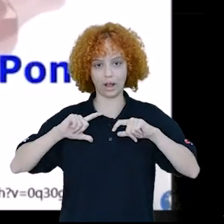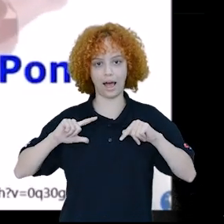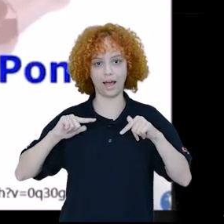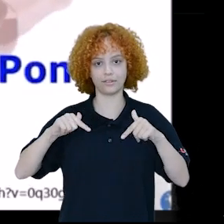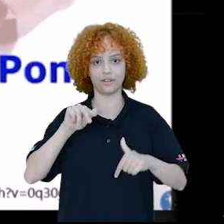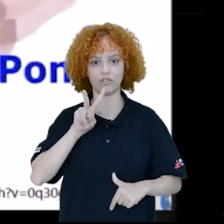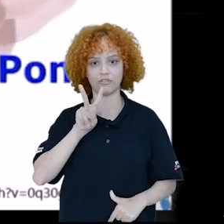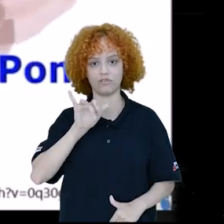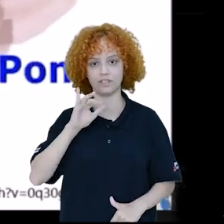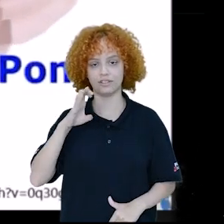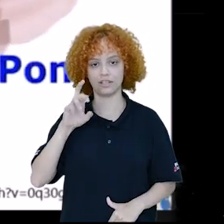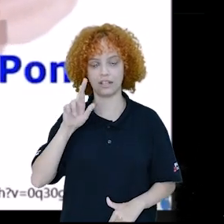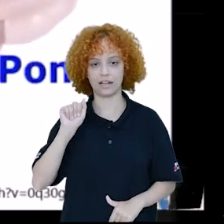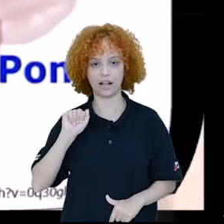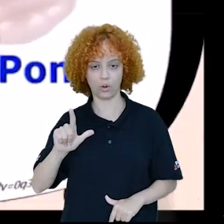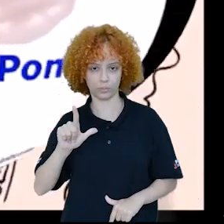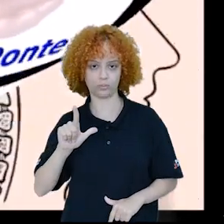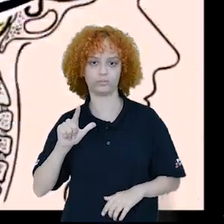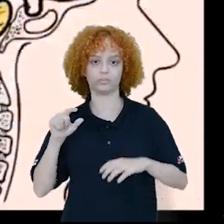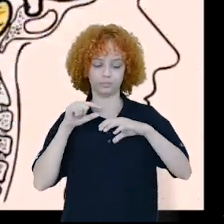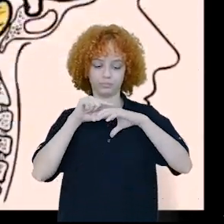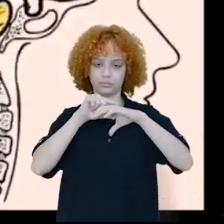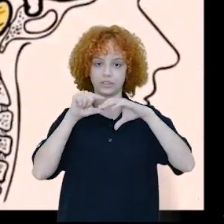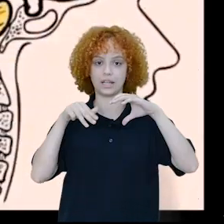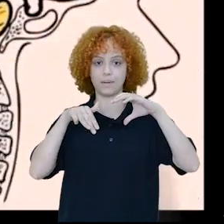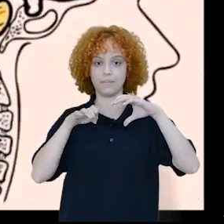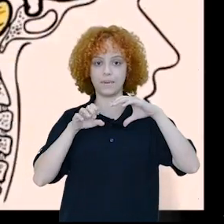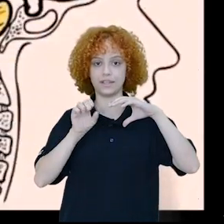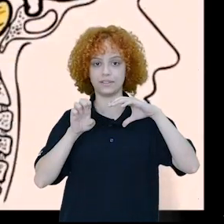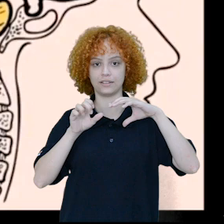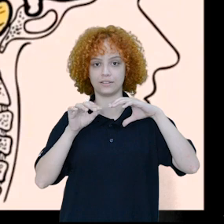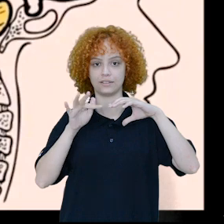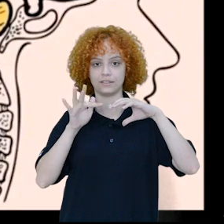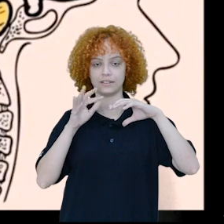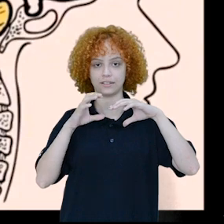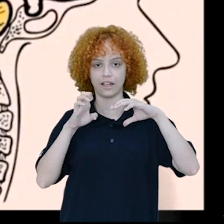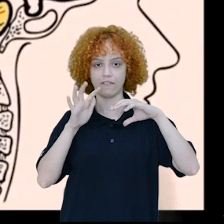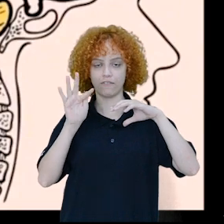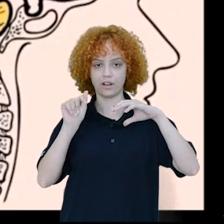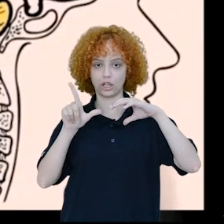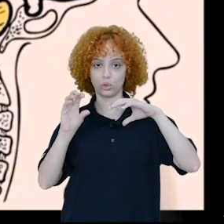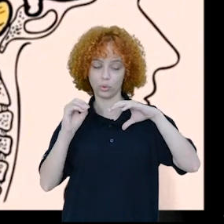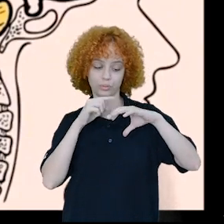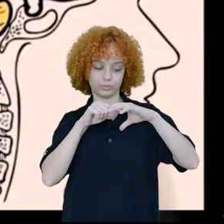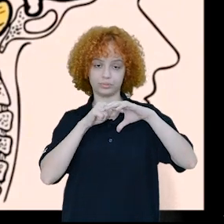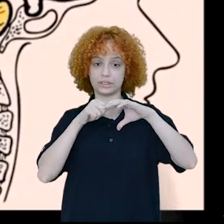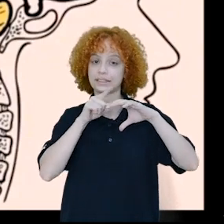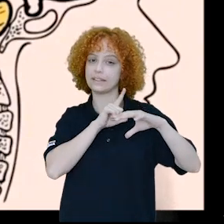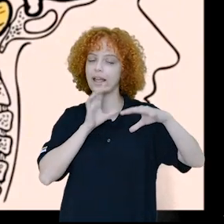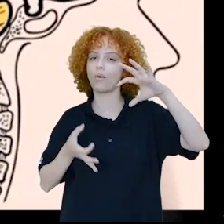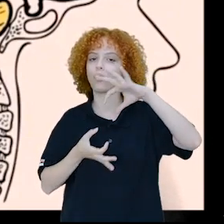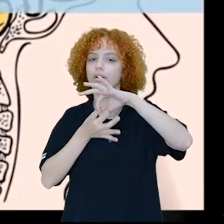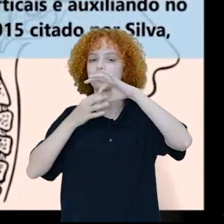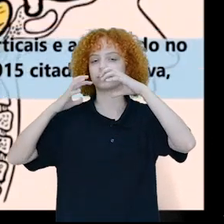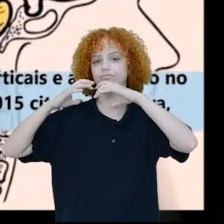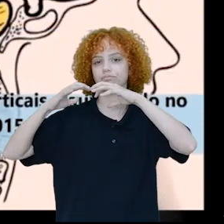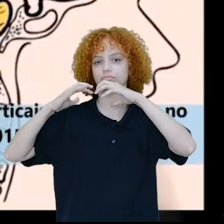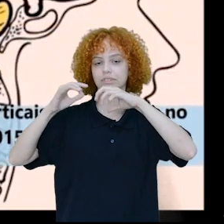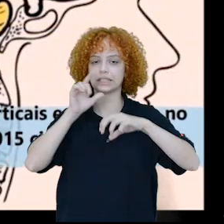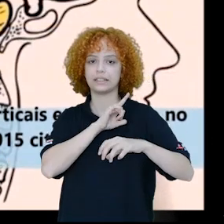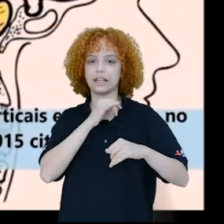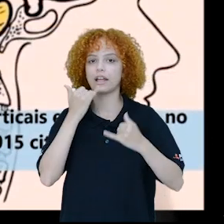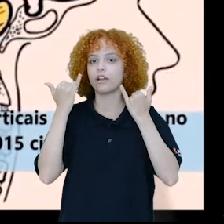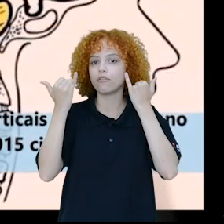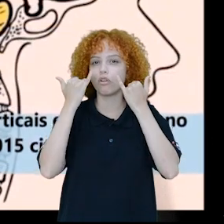das funções viscerais. E o mesencéfalo vem depois da ponte e faz conexão com o cérebro,